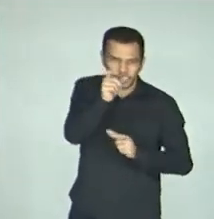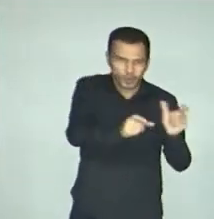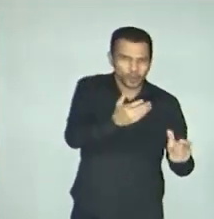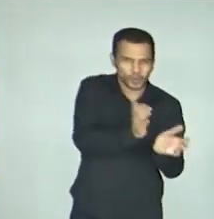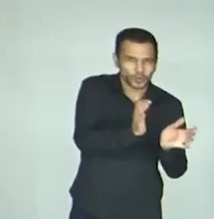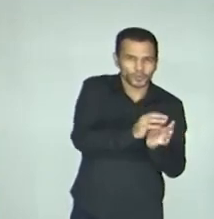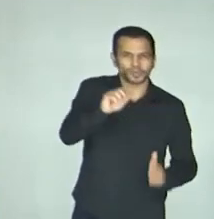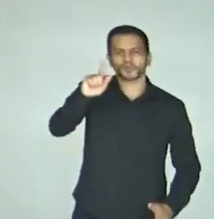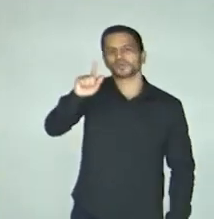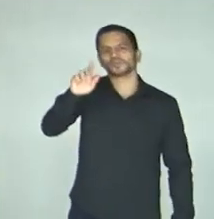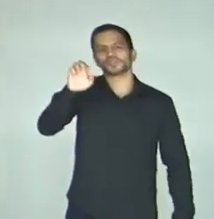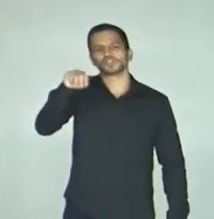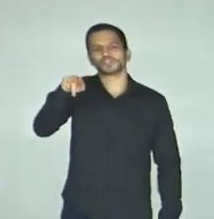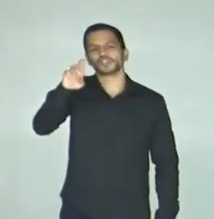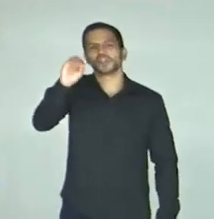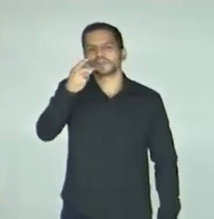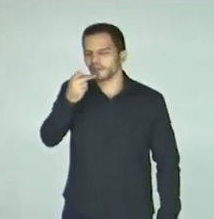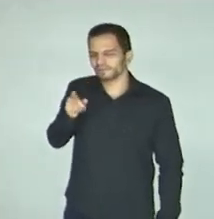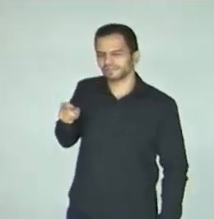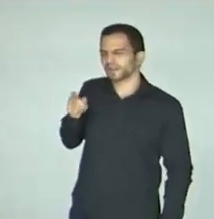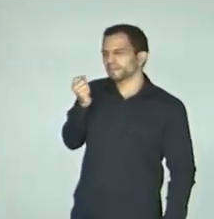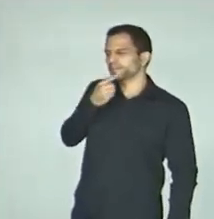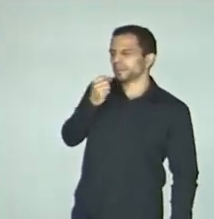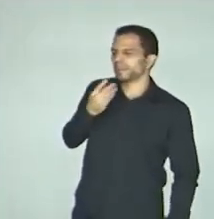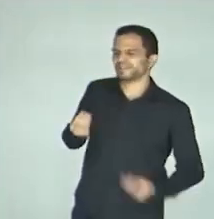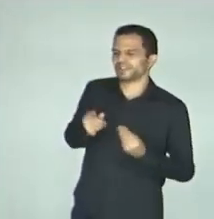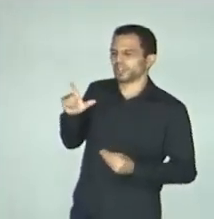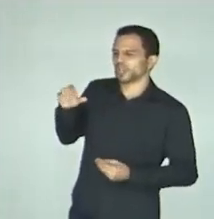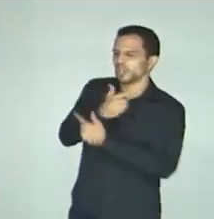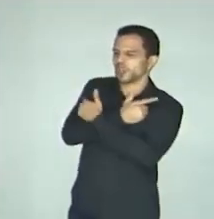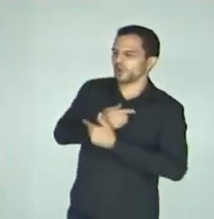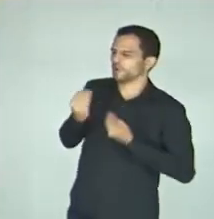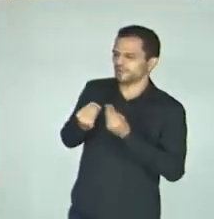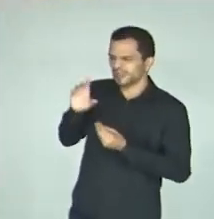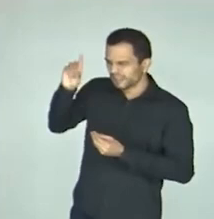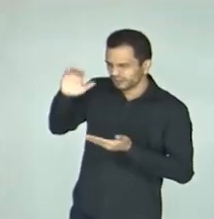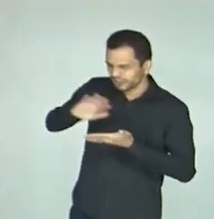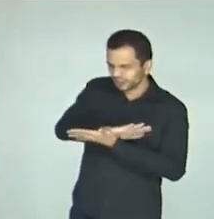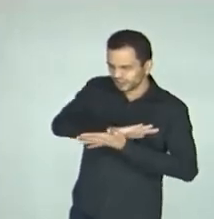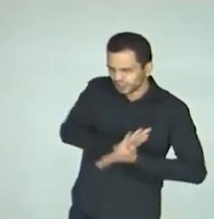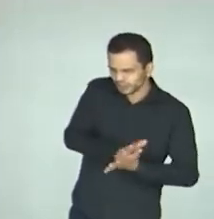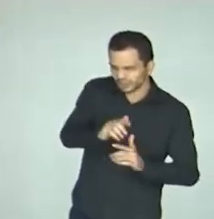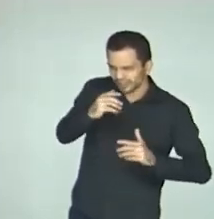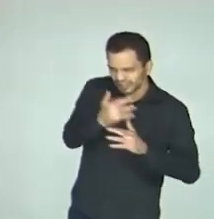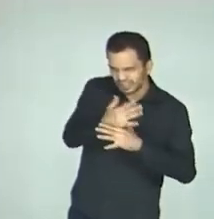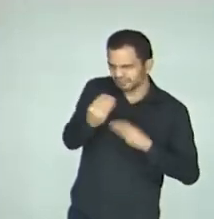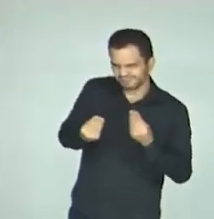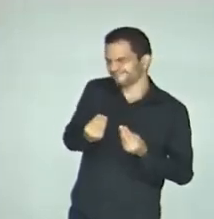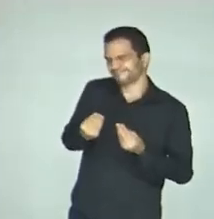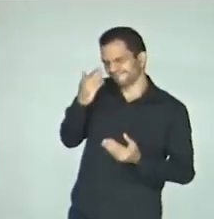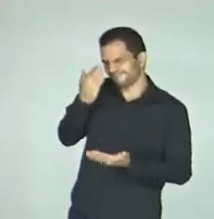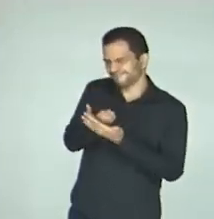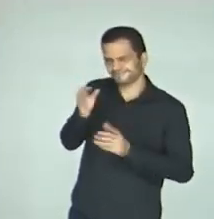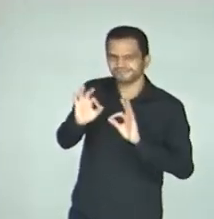piada Oi Será que você tá de colocando o seu testemunho também em questão será que as